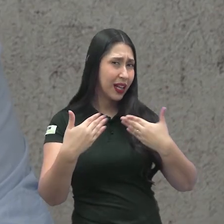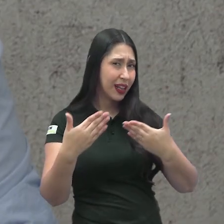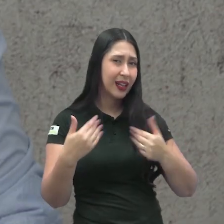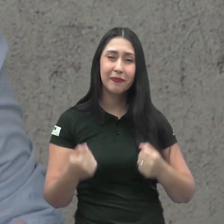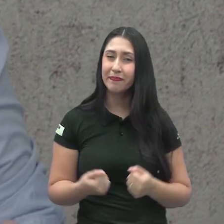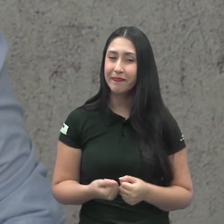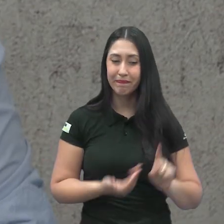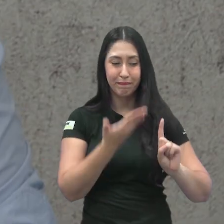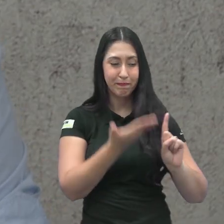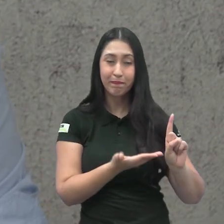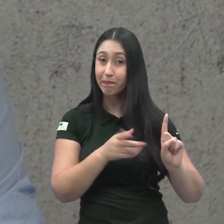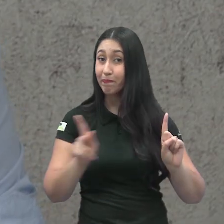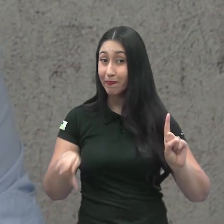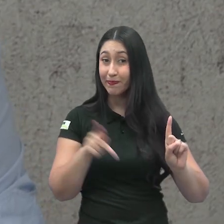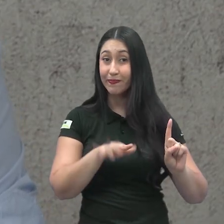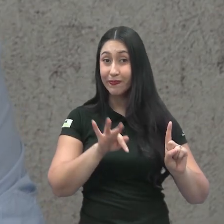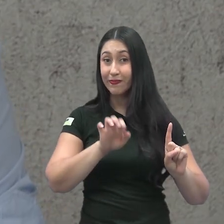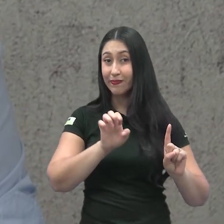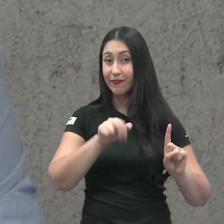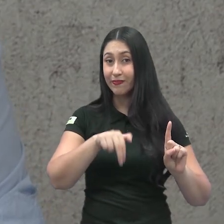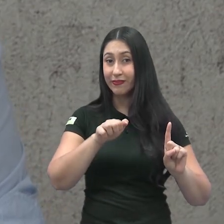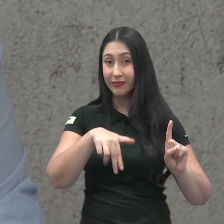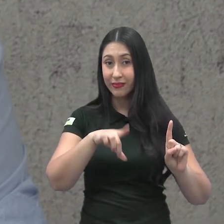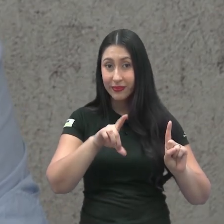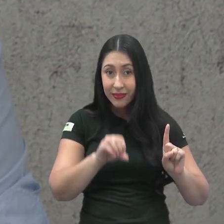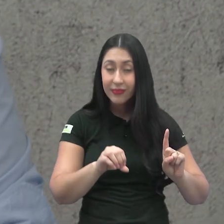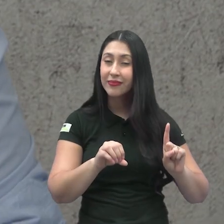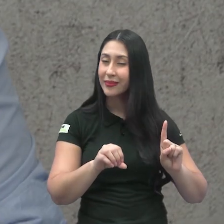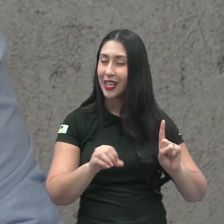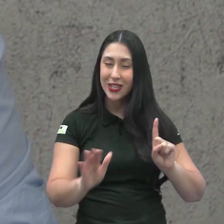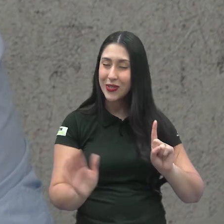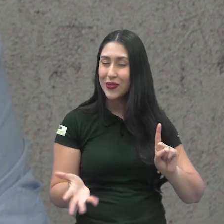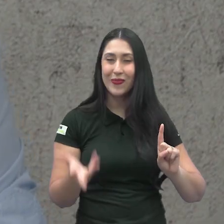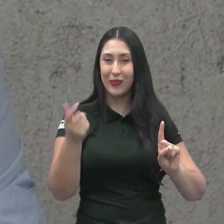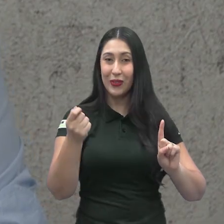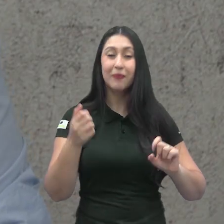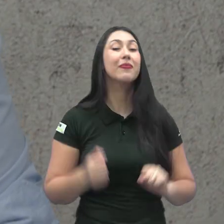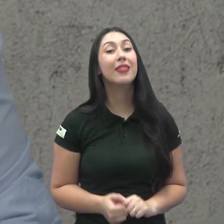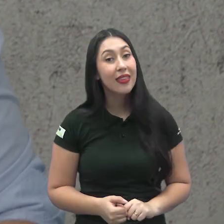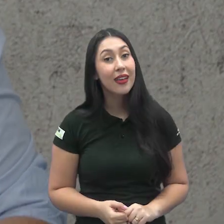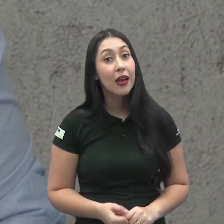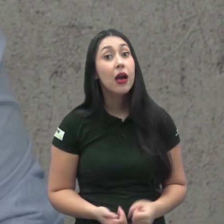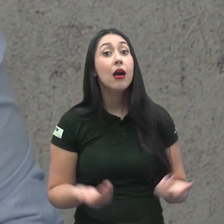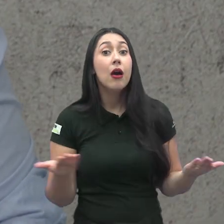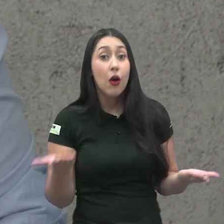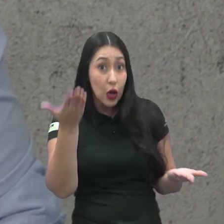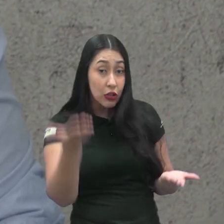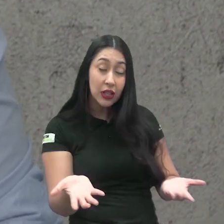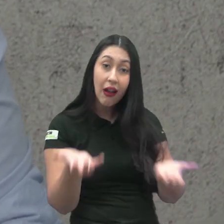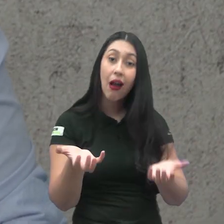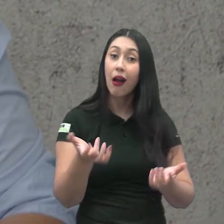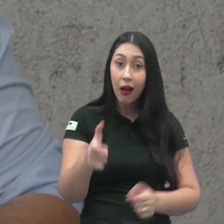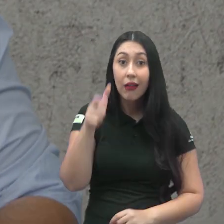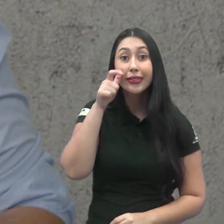diálogos. Bateu um papo aqui comigo, o professor Fernando, né, que abrilhantou esse bate-papo. Olha só, e se você quer,